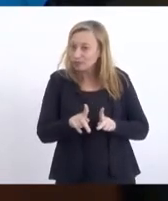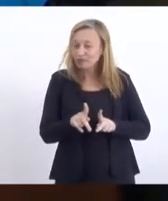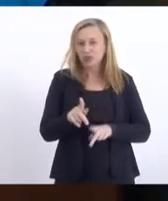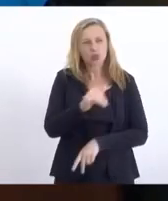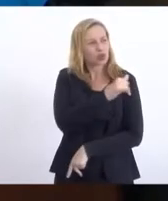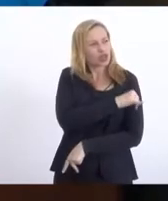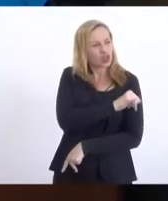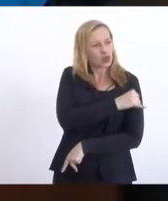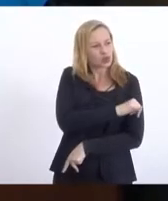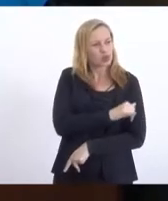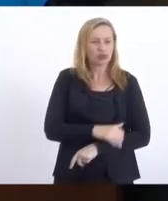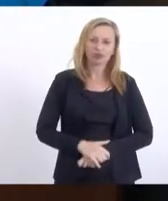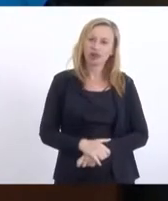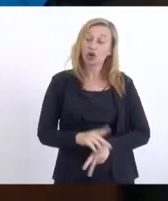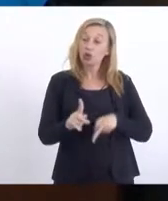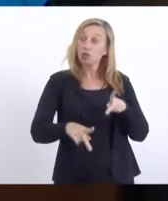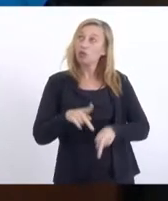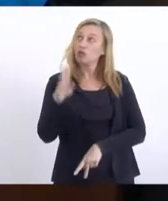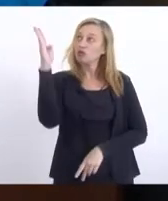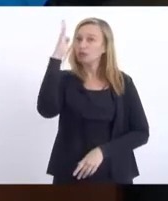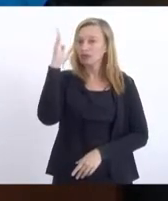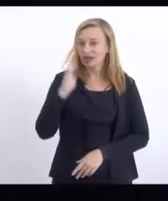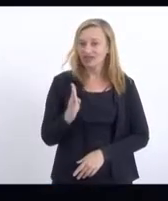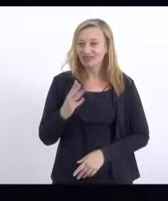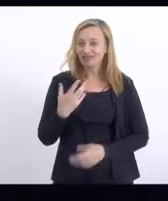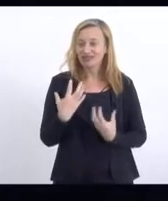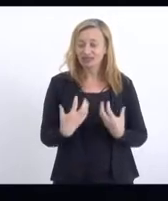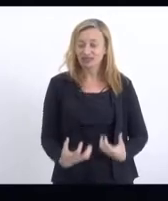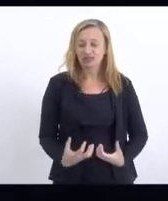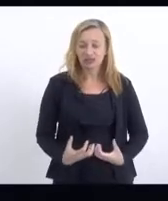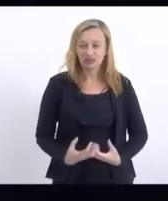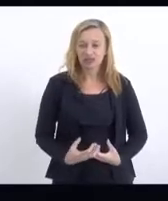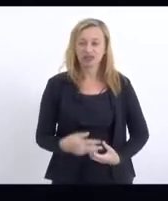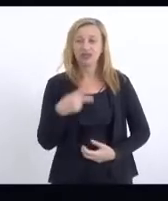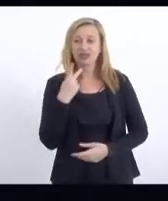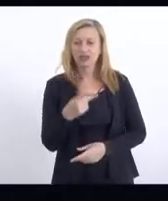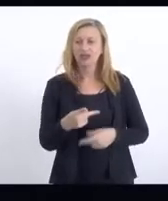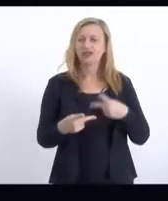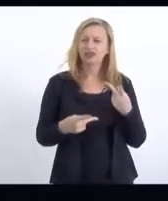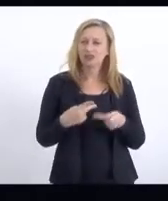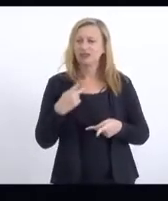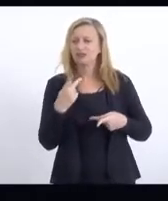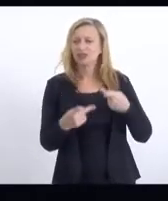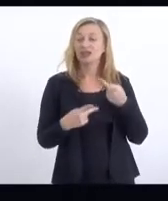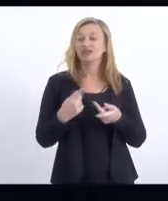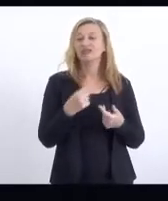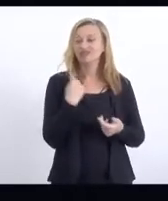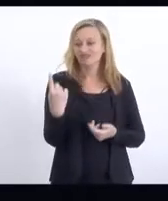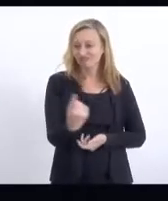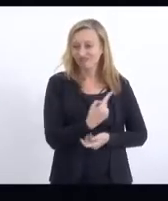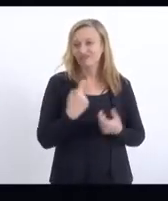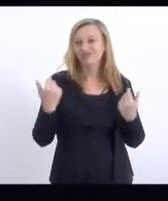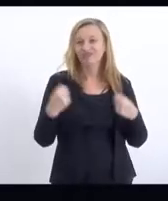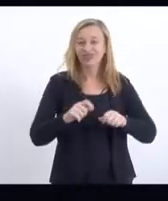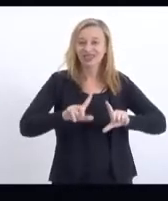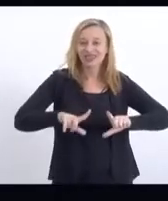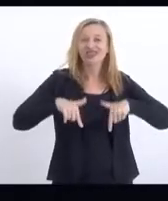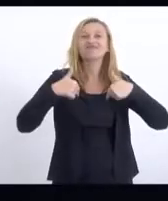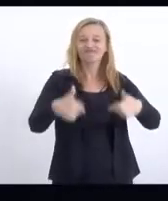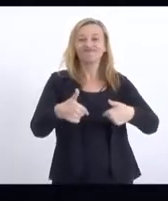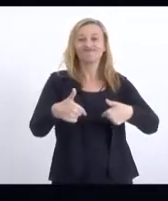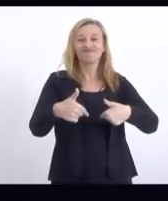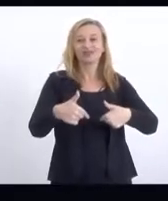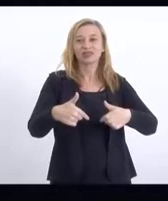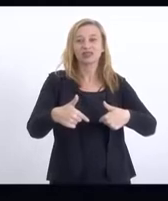Rio, o povo brasileiro está cansado de falácia. A gente precisa de ação.